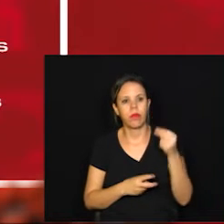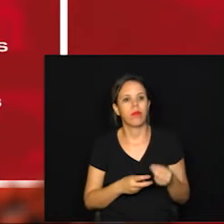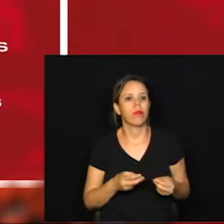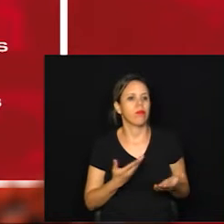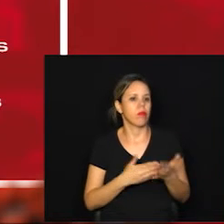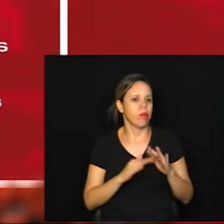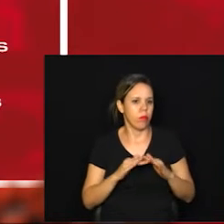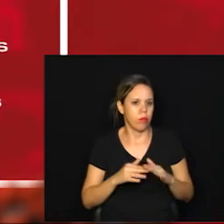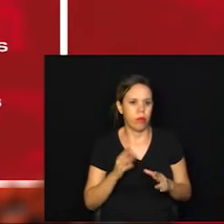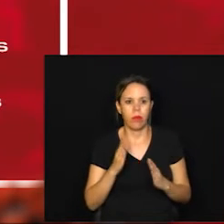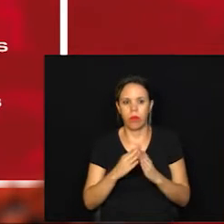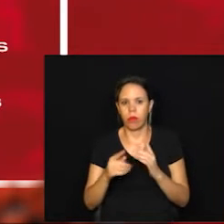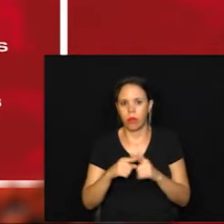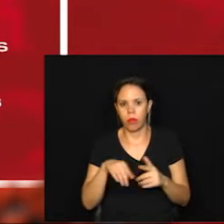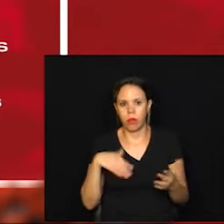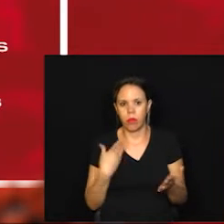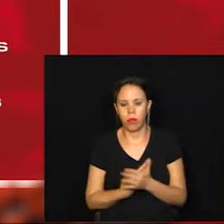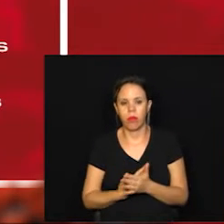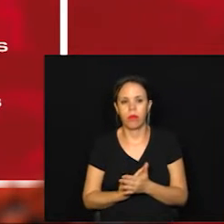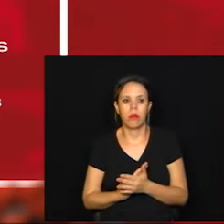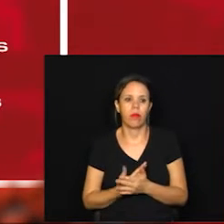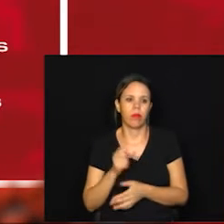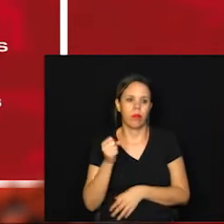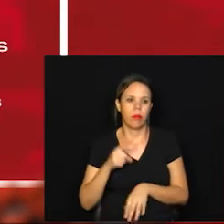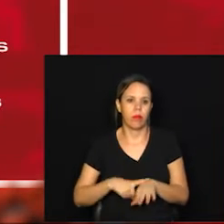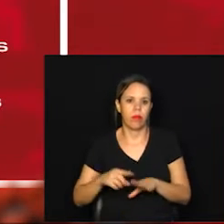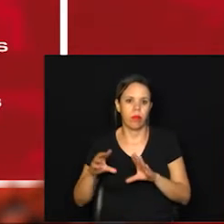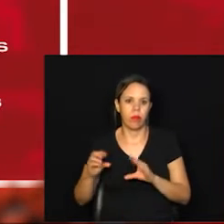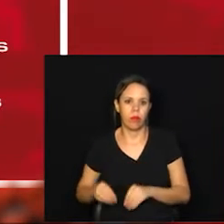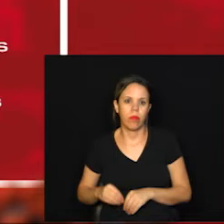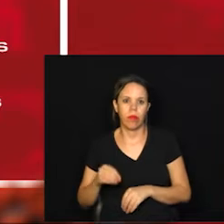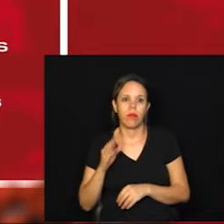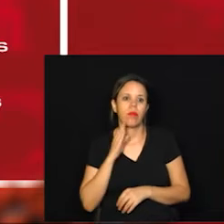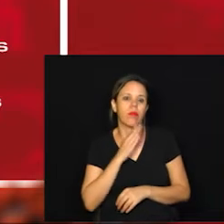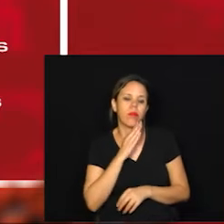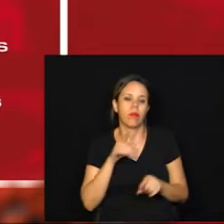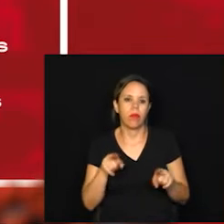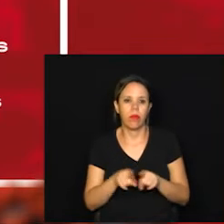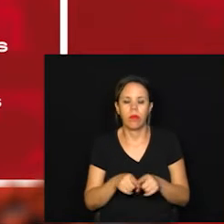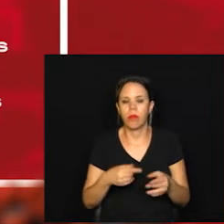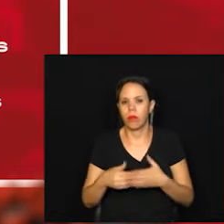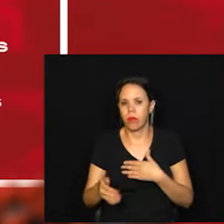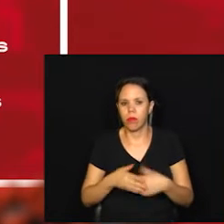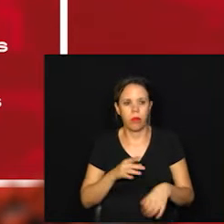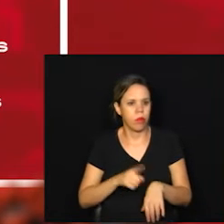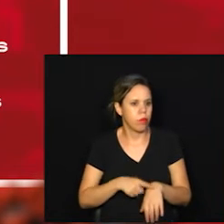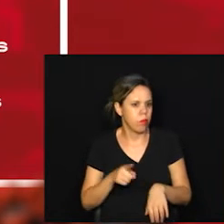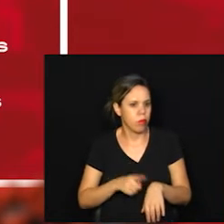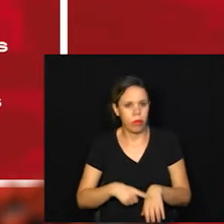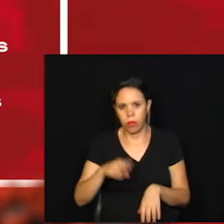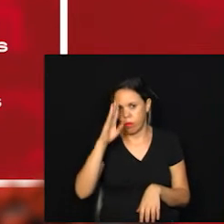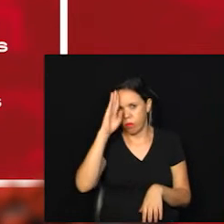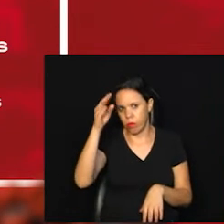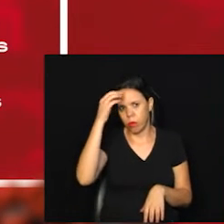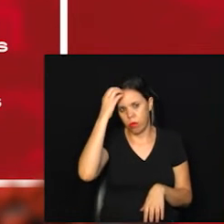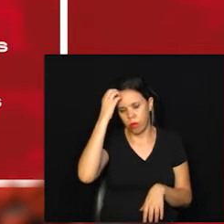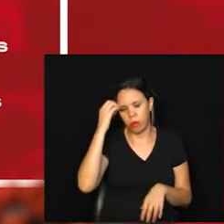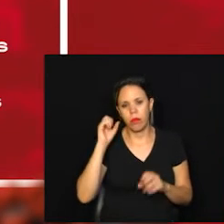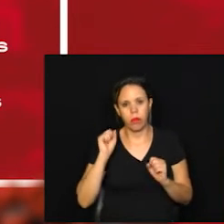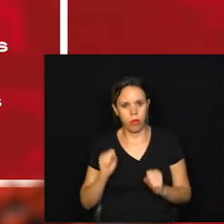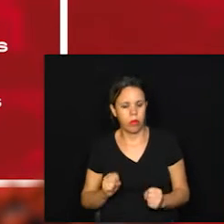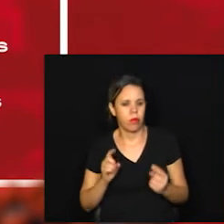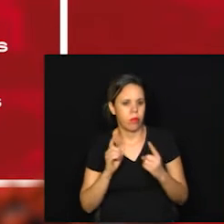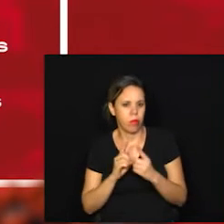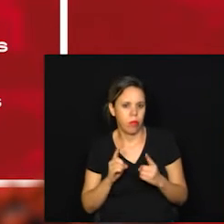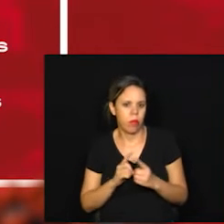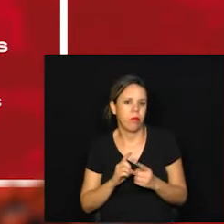e igrejas. Até as 20 horas, os bares. E a qualquer horário, que são serviços essenciais que podem